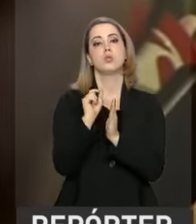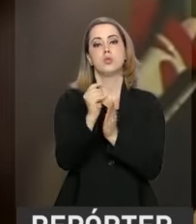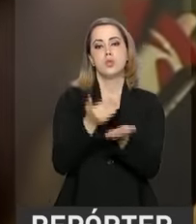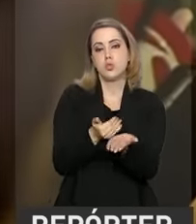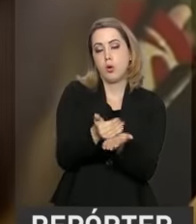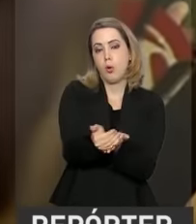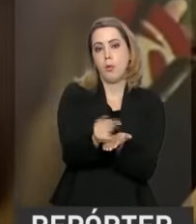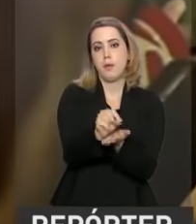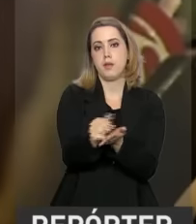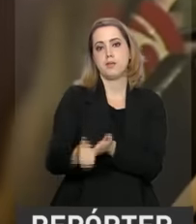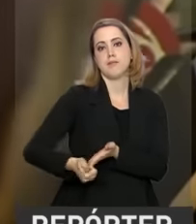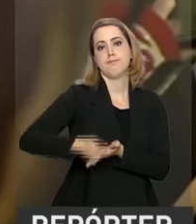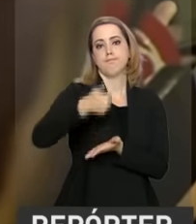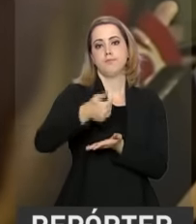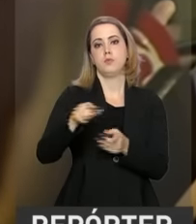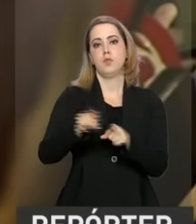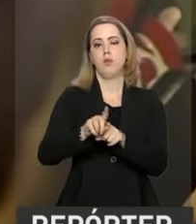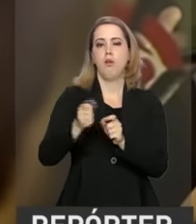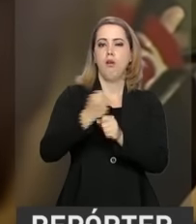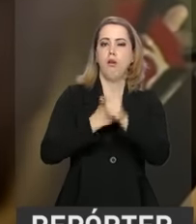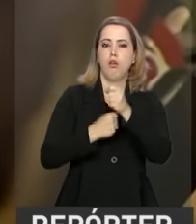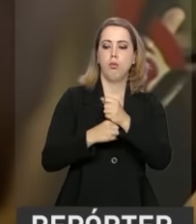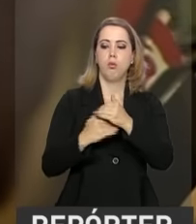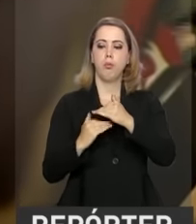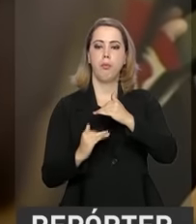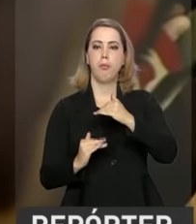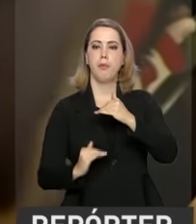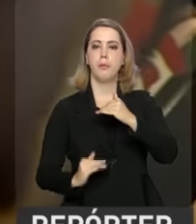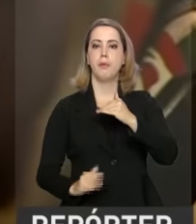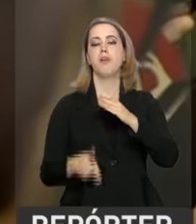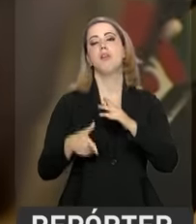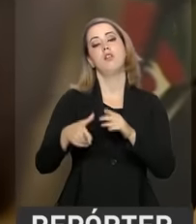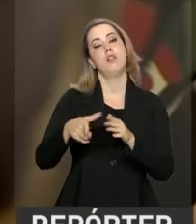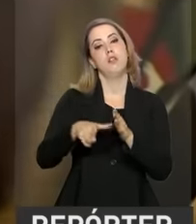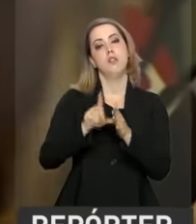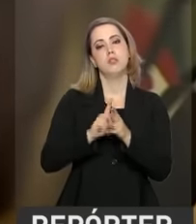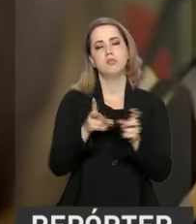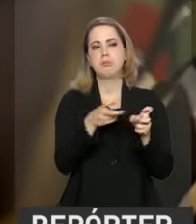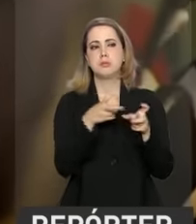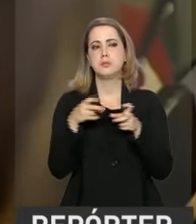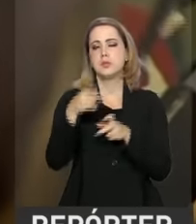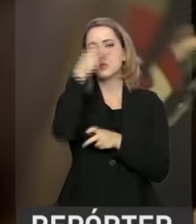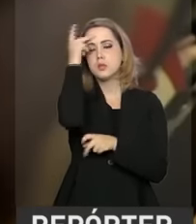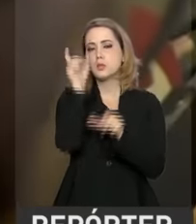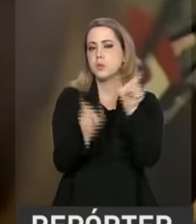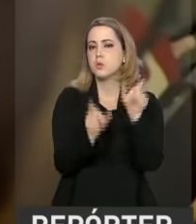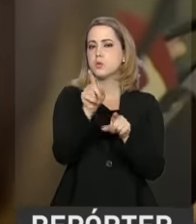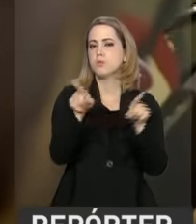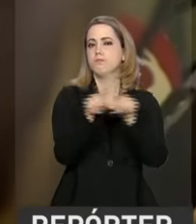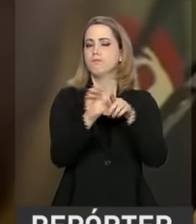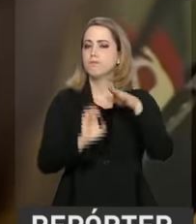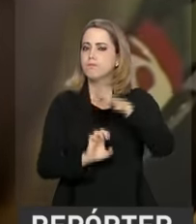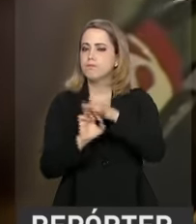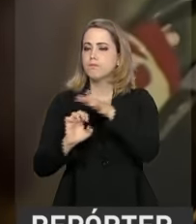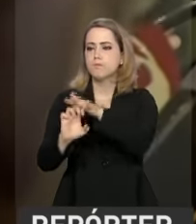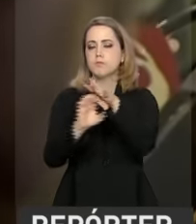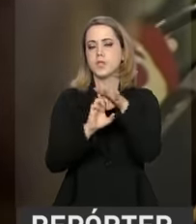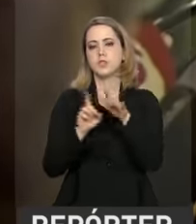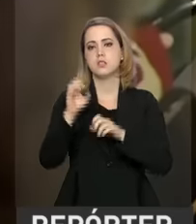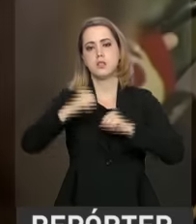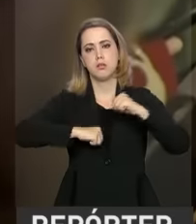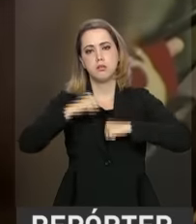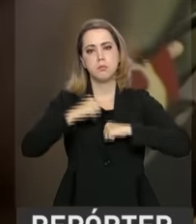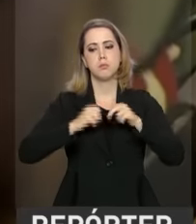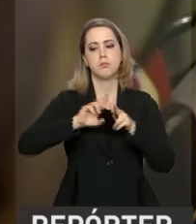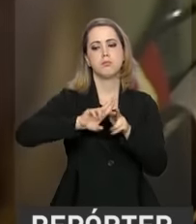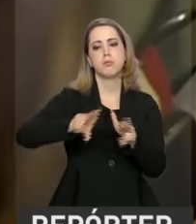pronunciadamente, quer dizer, depois de passar vários anos caindo, a expectativa do consumidor, a expectativa do comércio, a expectativa da